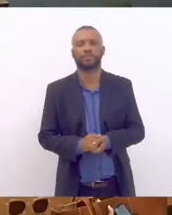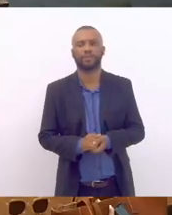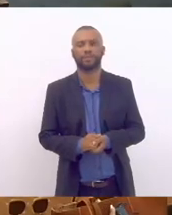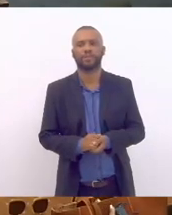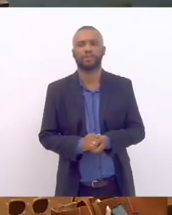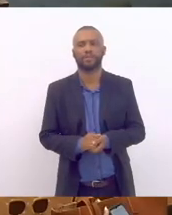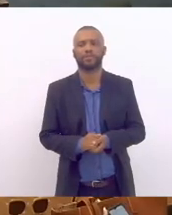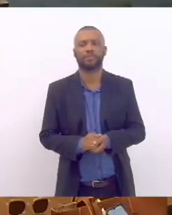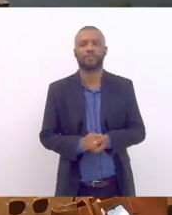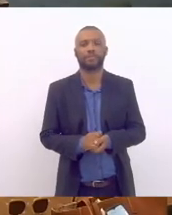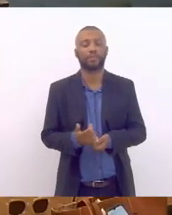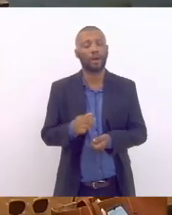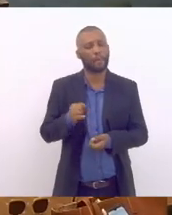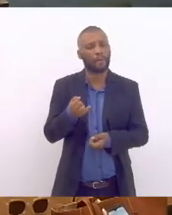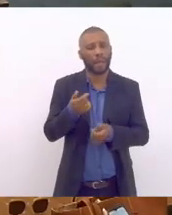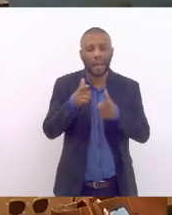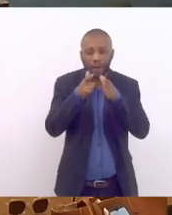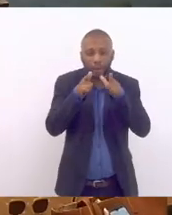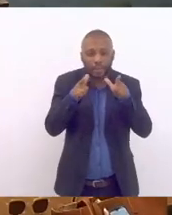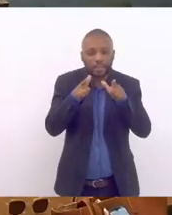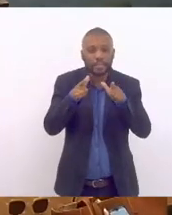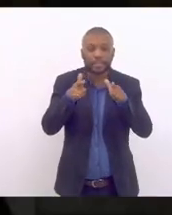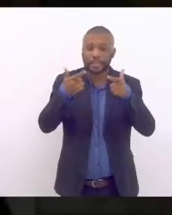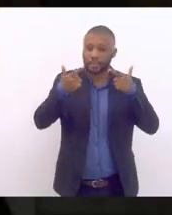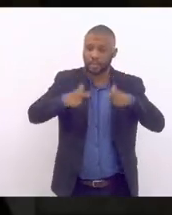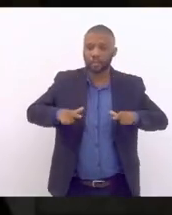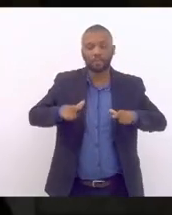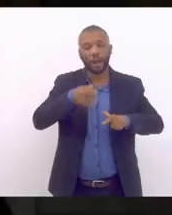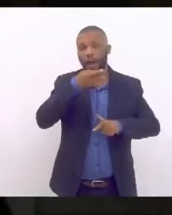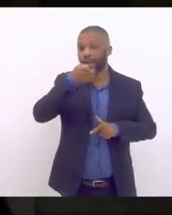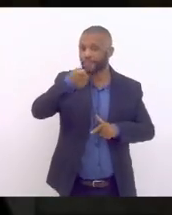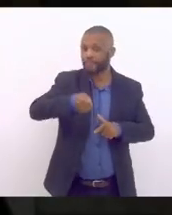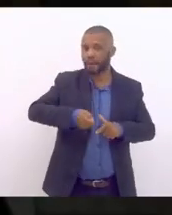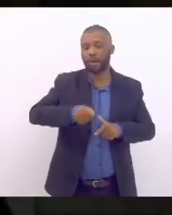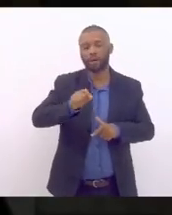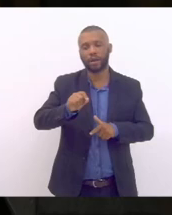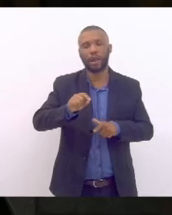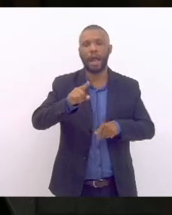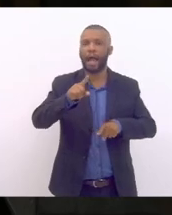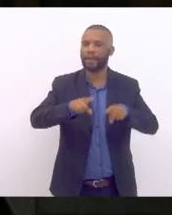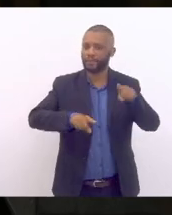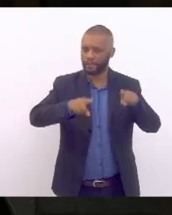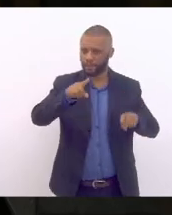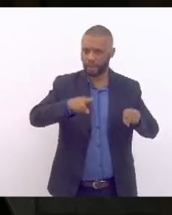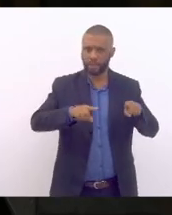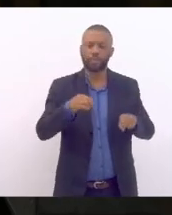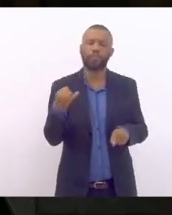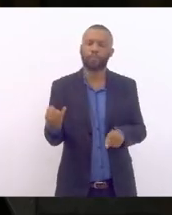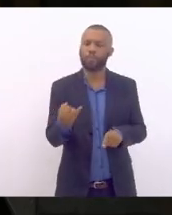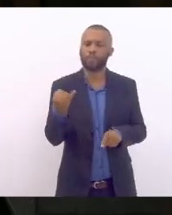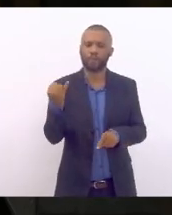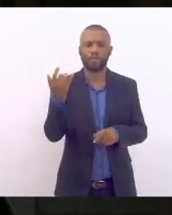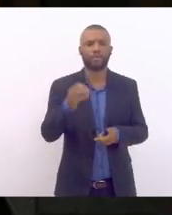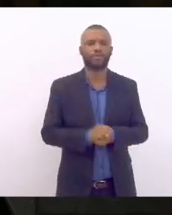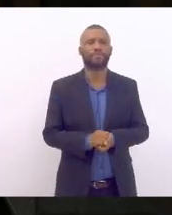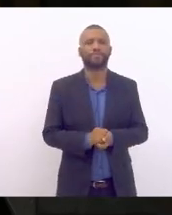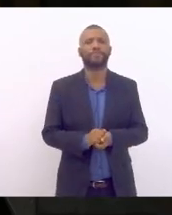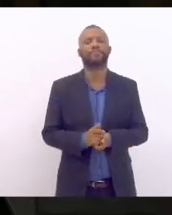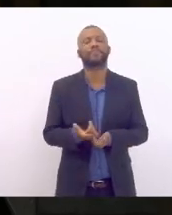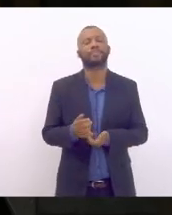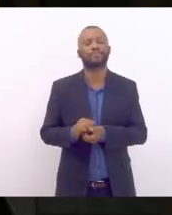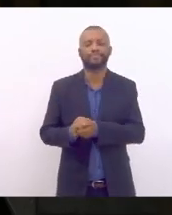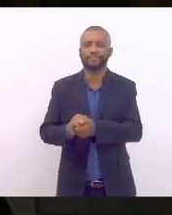todos e usa a linguagem neutra propositalmente para firmar a diversidade como um valor eu queria saudar